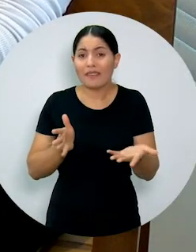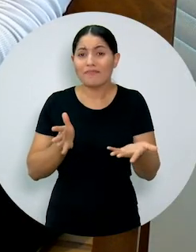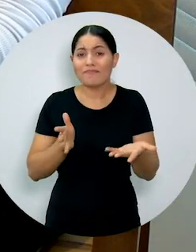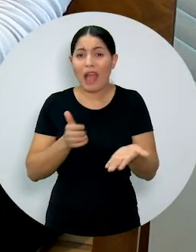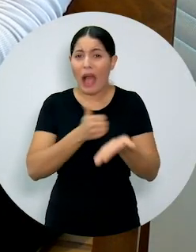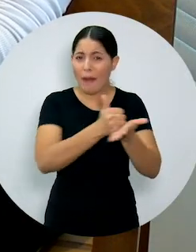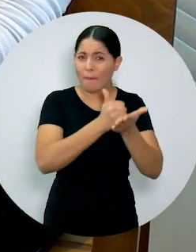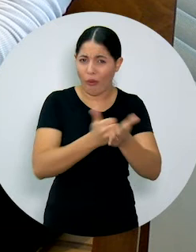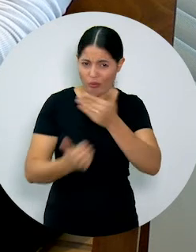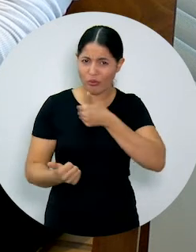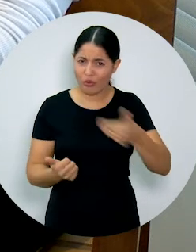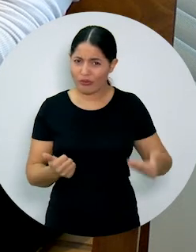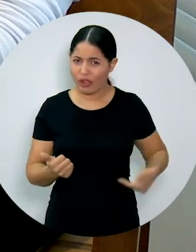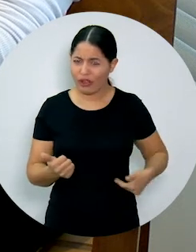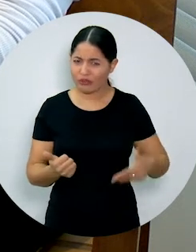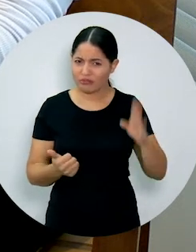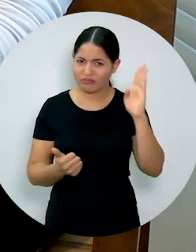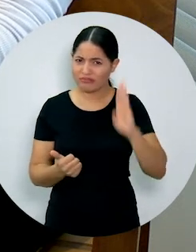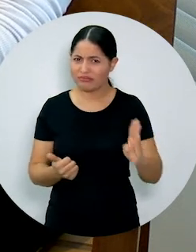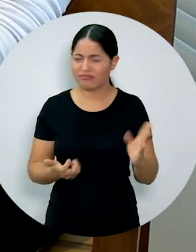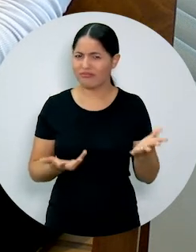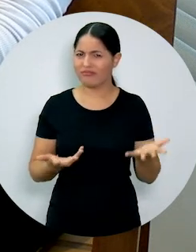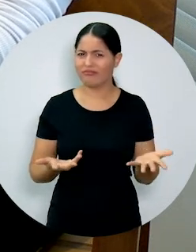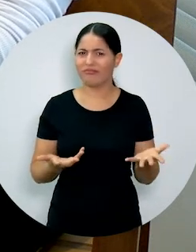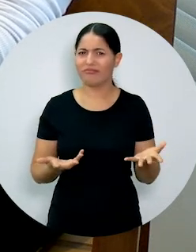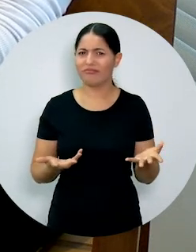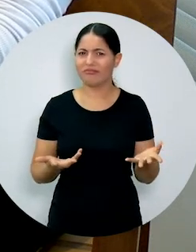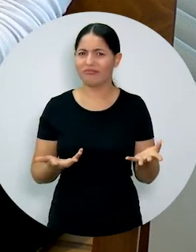são órgãos de apoio do poder público.